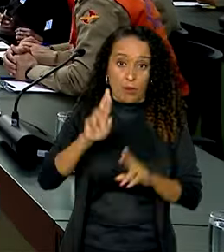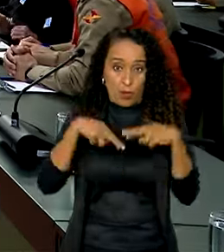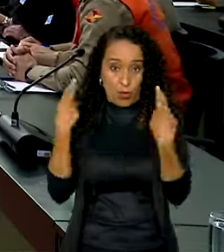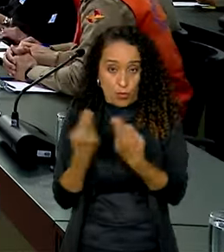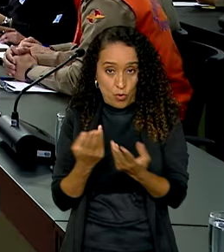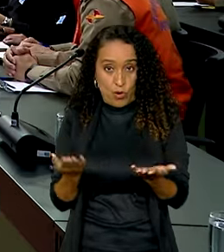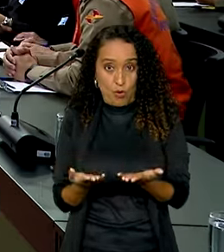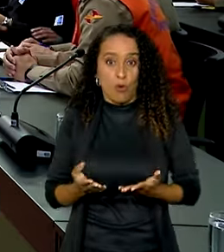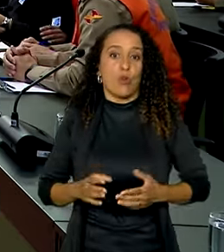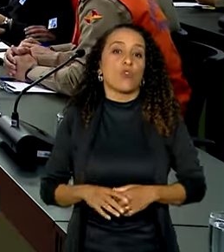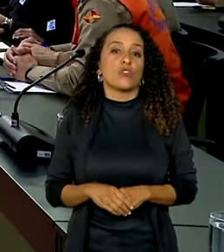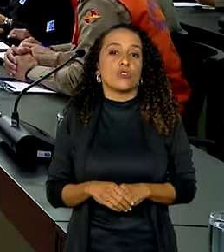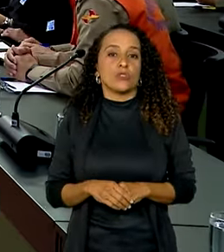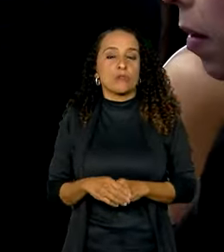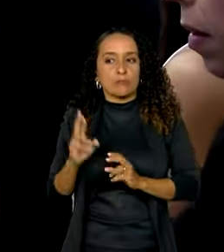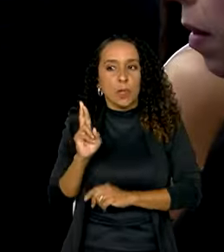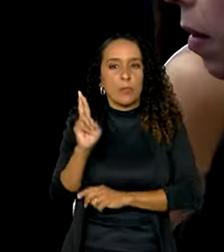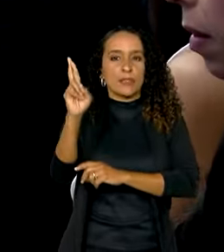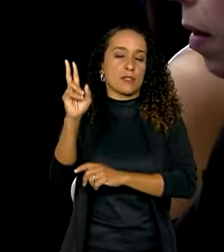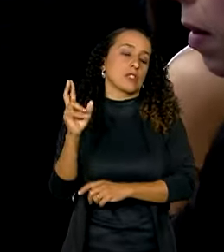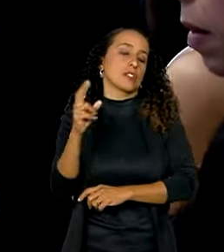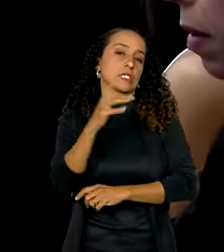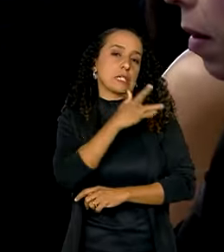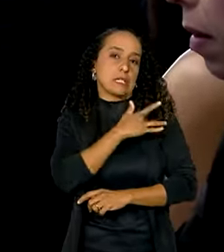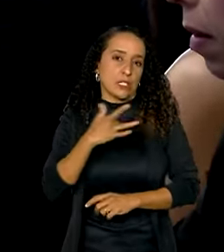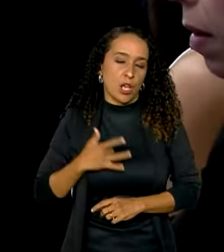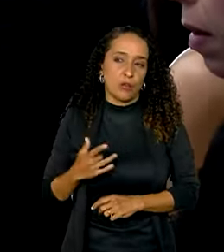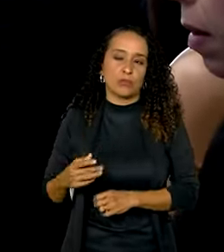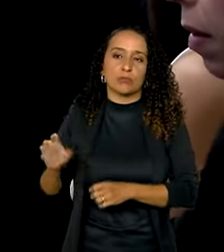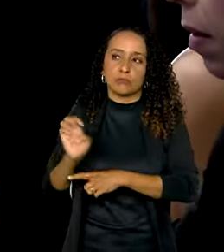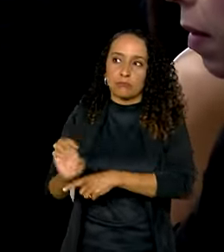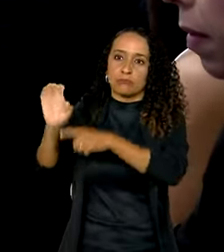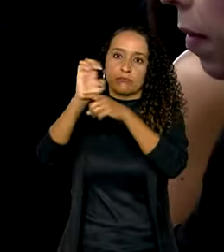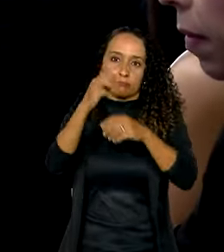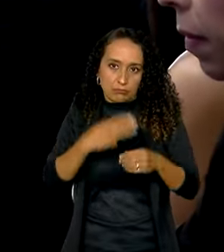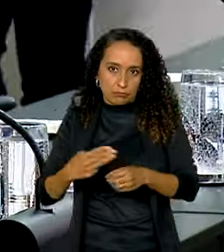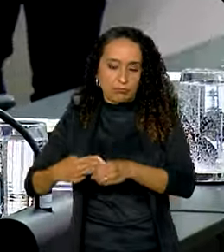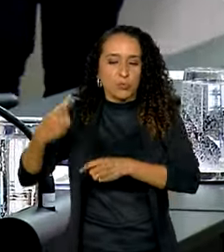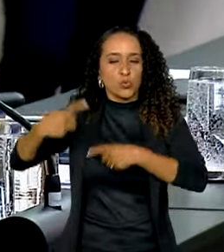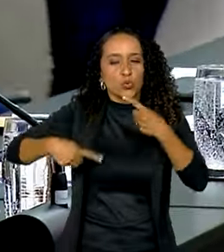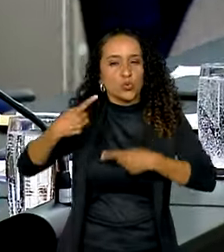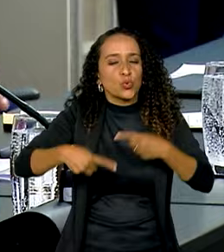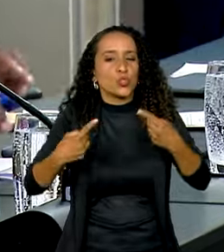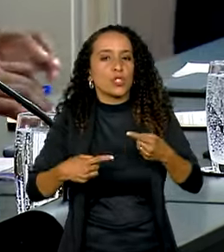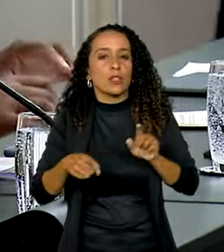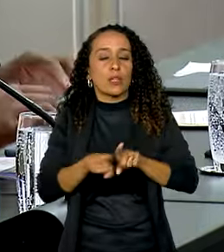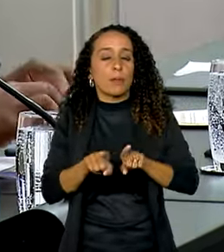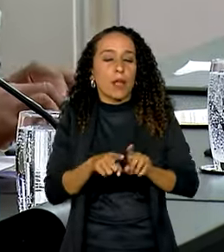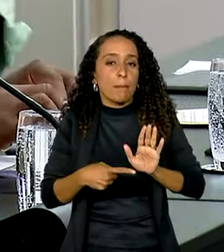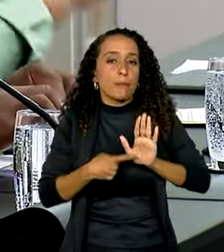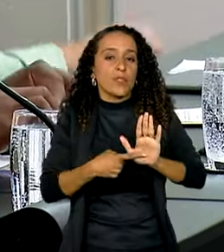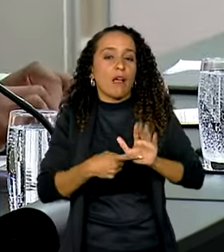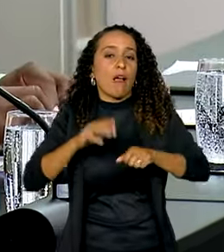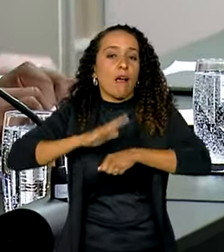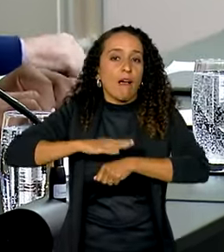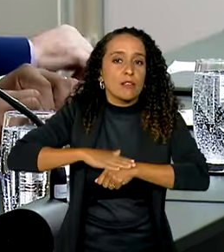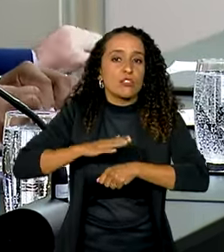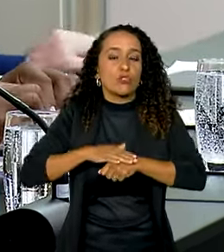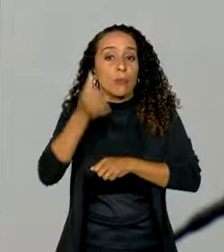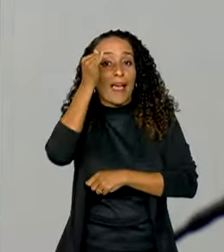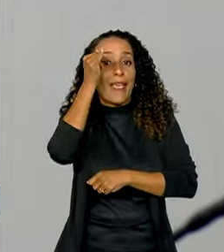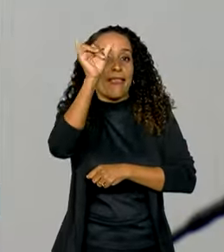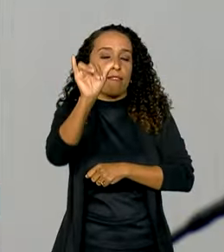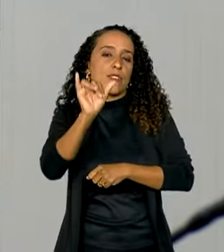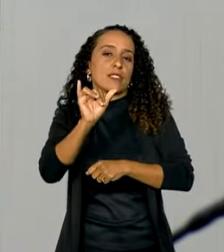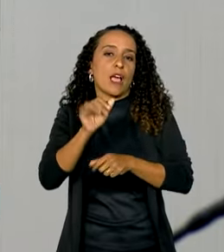com representantes de saúde estaduais e municipais para discutir e apresentar as ações de